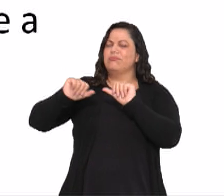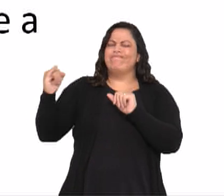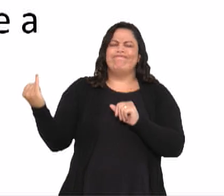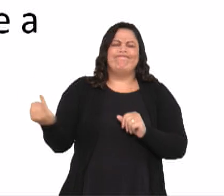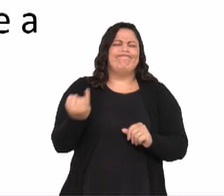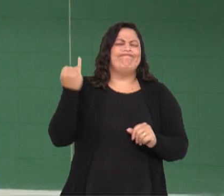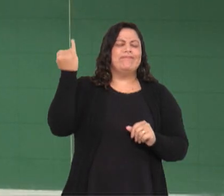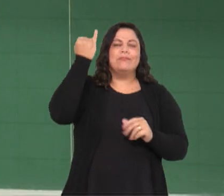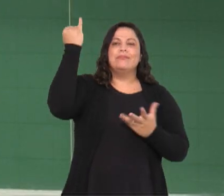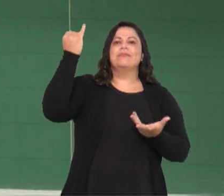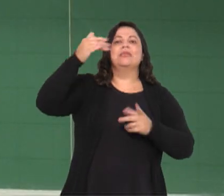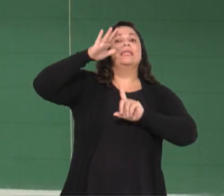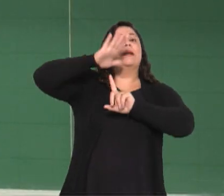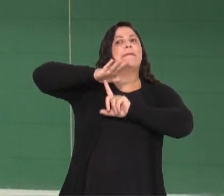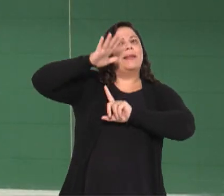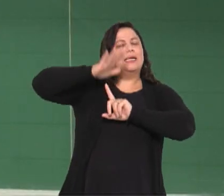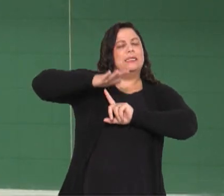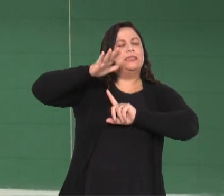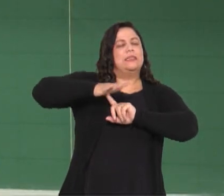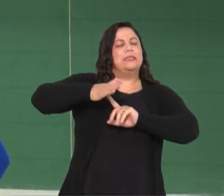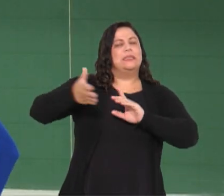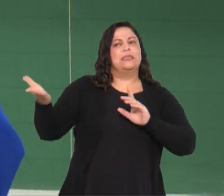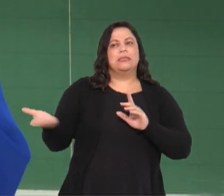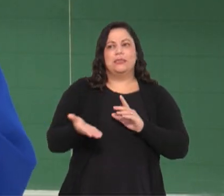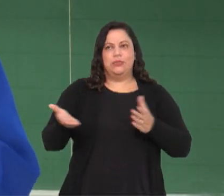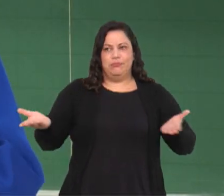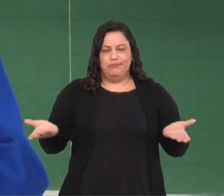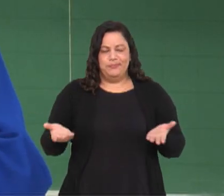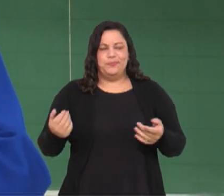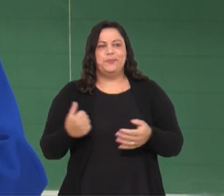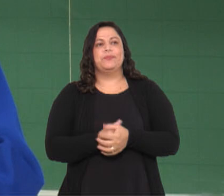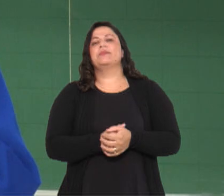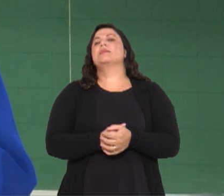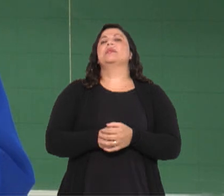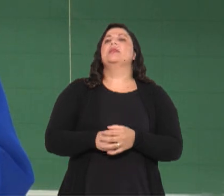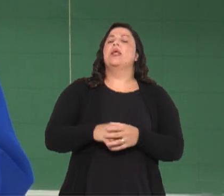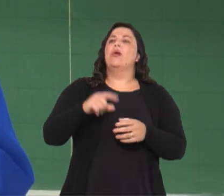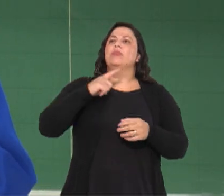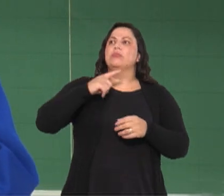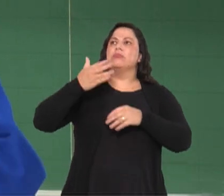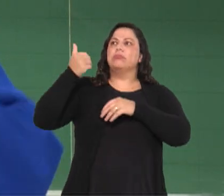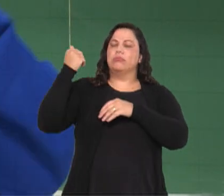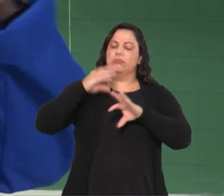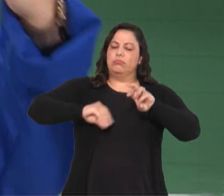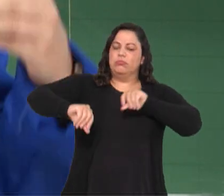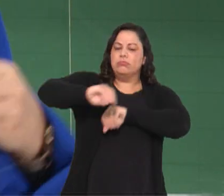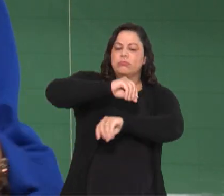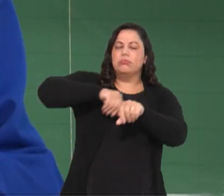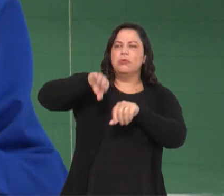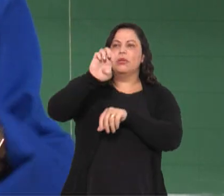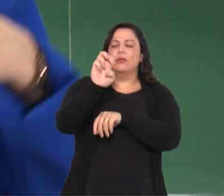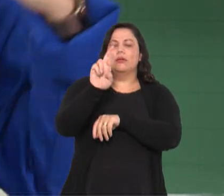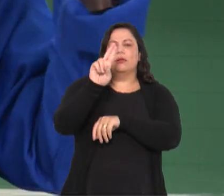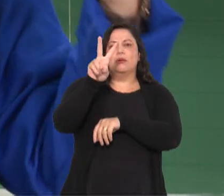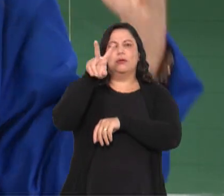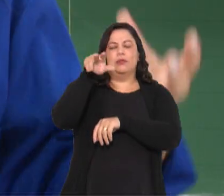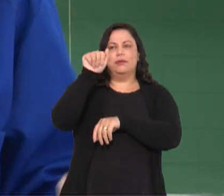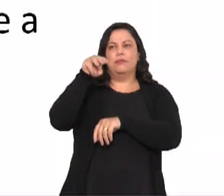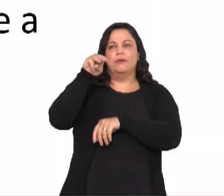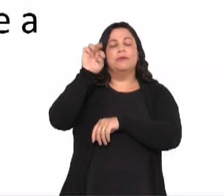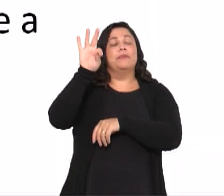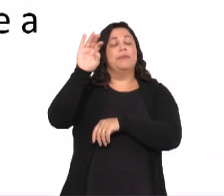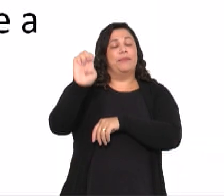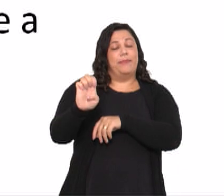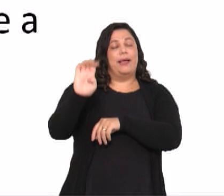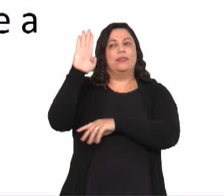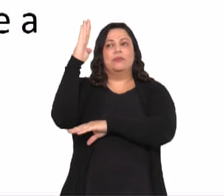moderno. Então nós tivemos aí o ciclo da erva mate e da madeira, né? E aí o próximo ciclo, então, o